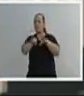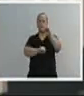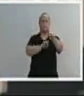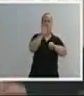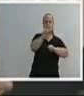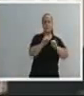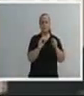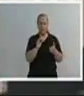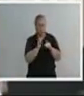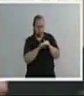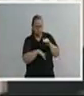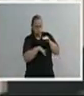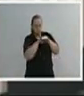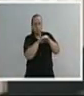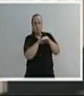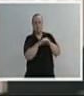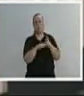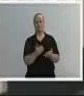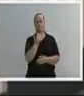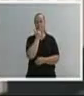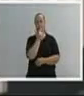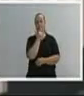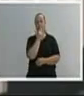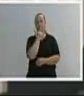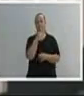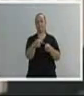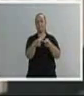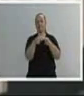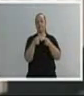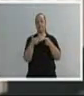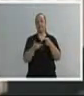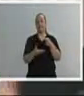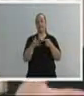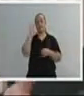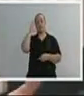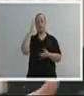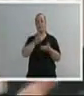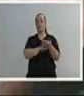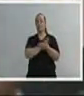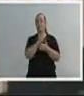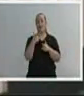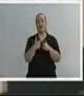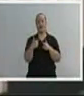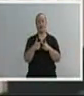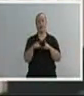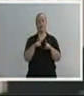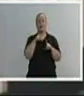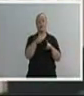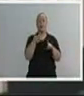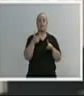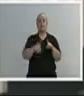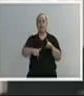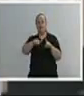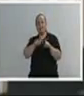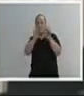verdadeira peregrinação e ninguém ainda conseguiu dar o aval para ele, resolver o problema dele, que ele gostaria de resolver antes do término desse ano